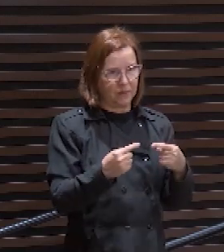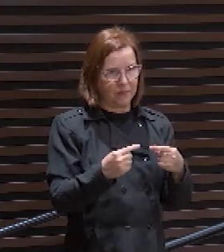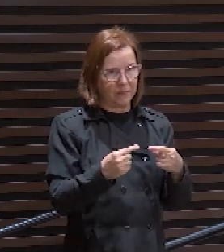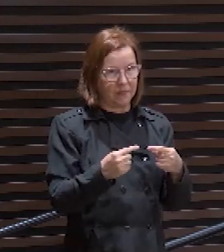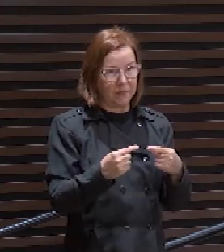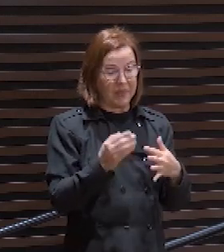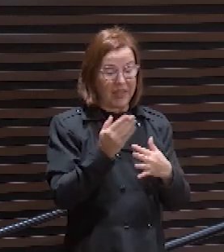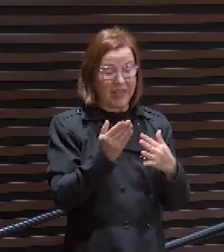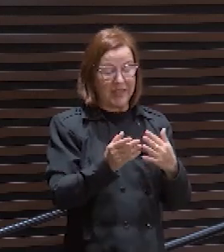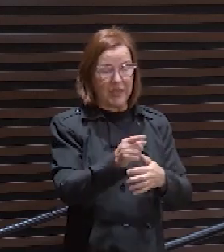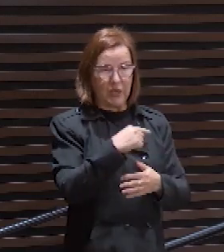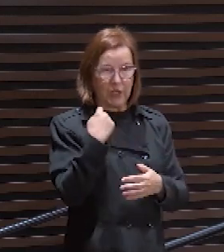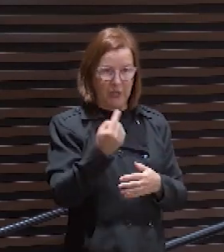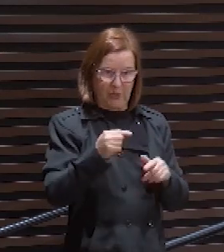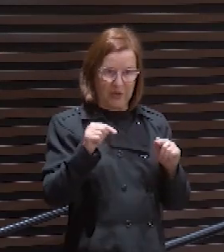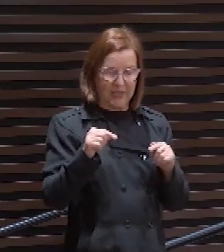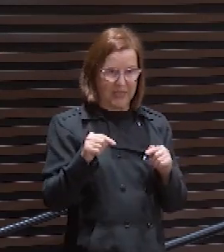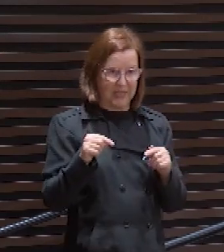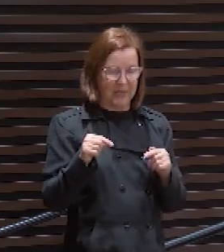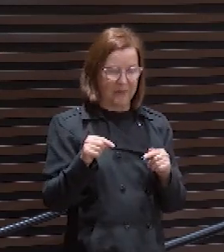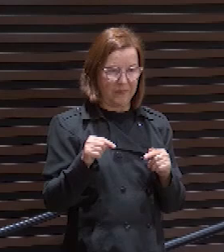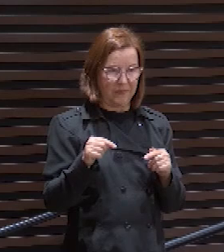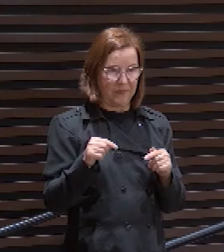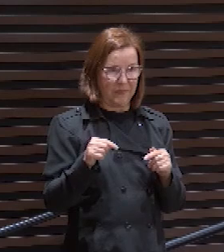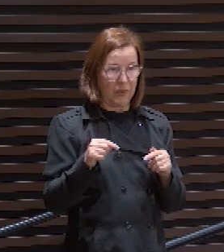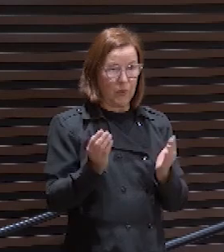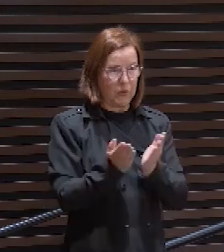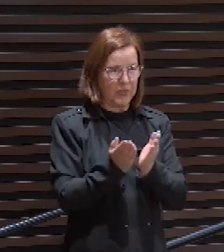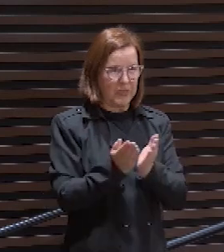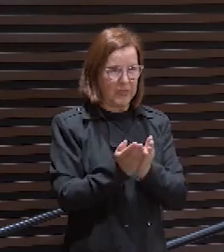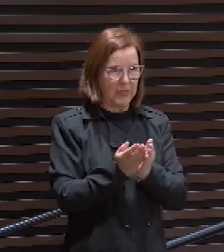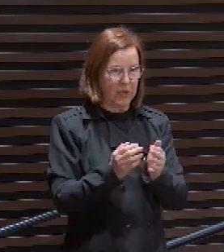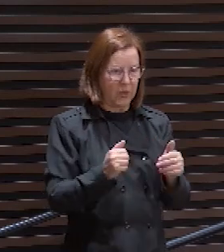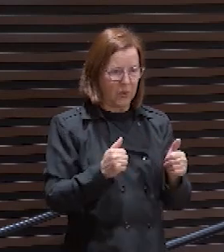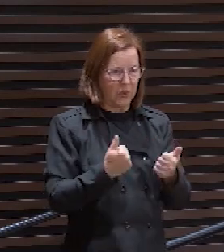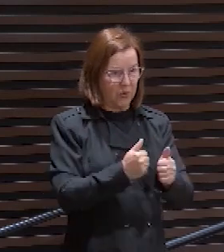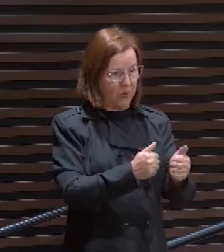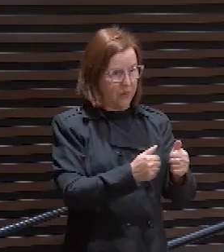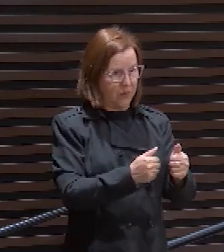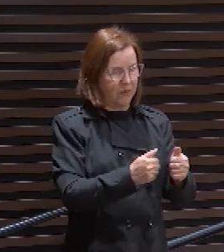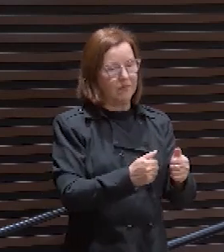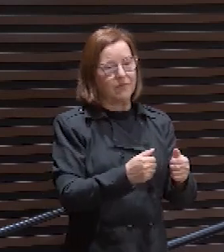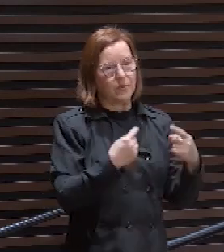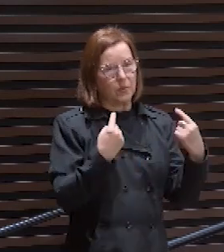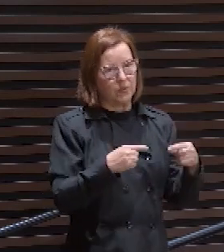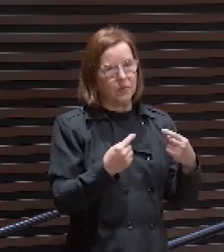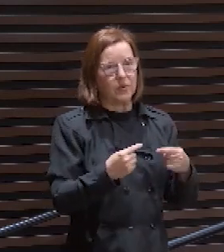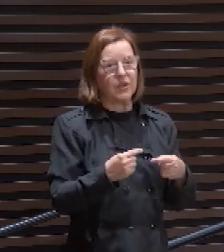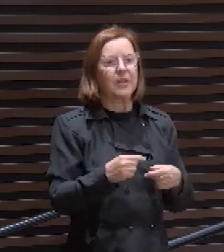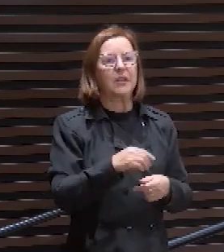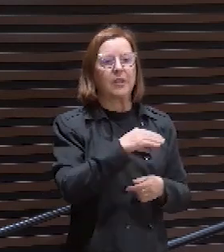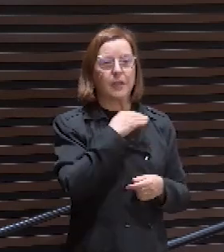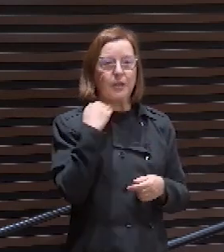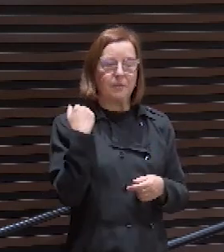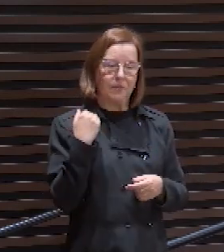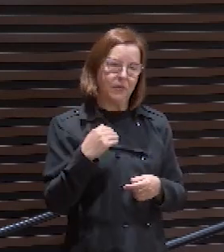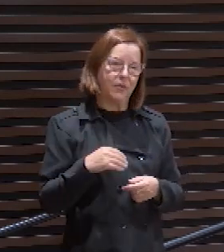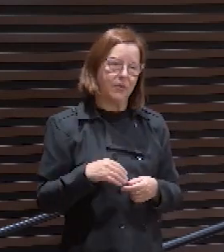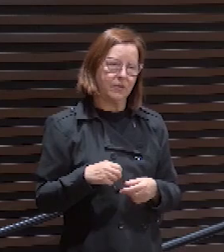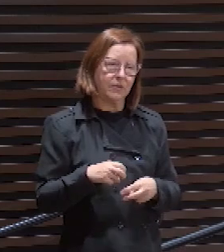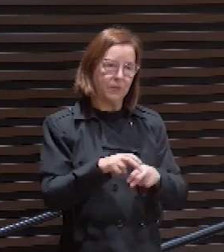mesmo. Cristãos serão perseguidos, serão mortos por conta de Cristo. Quando este momento